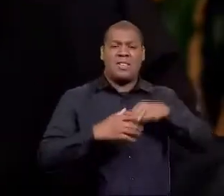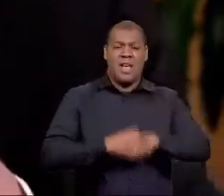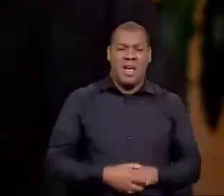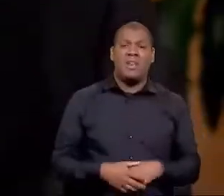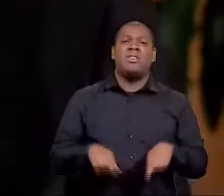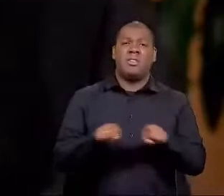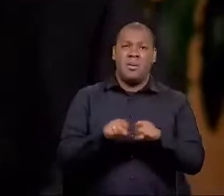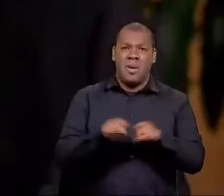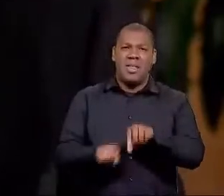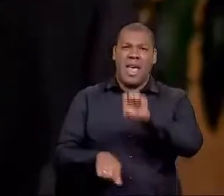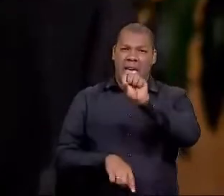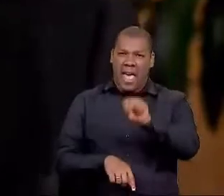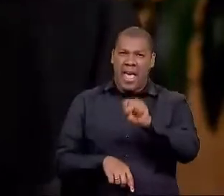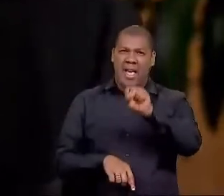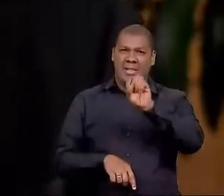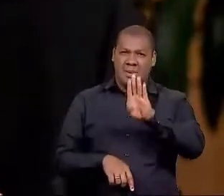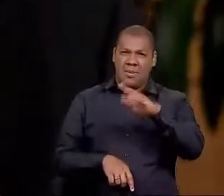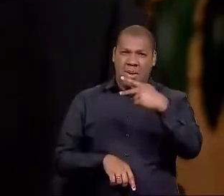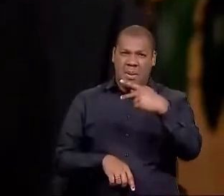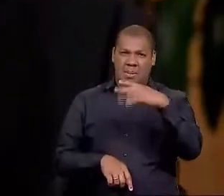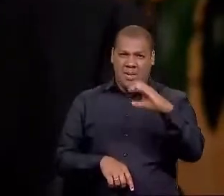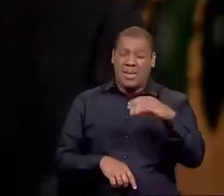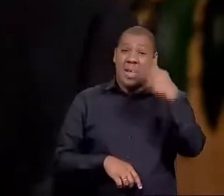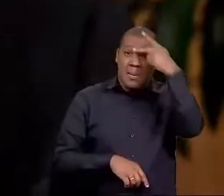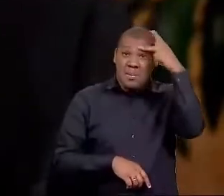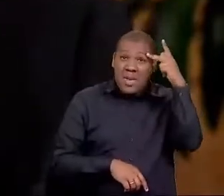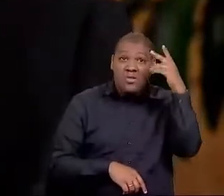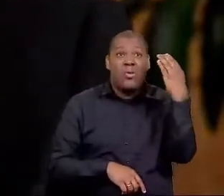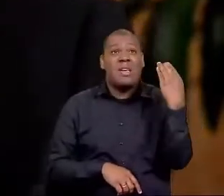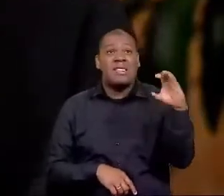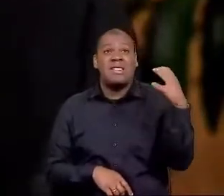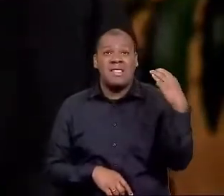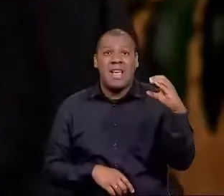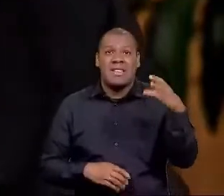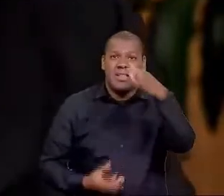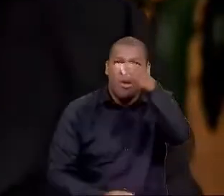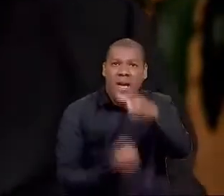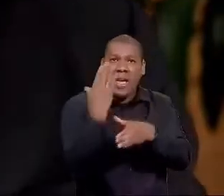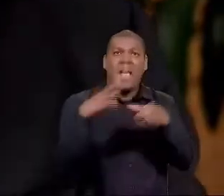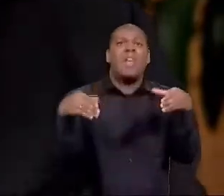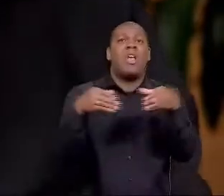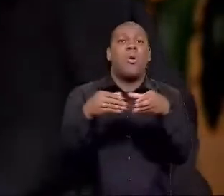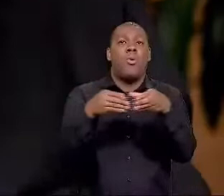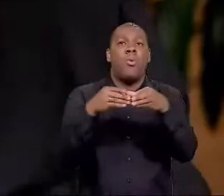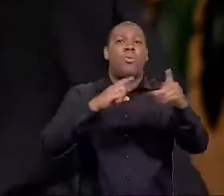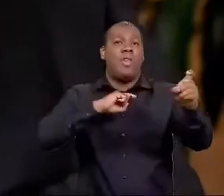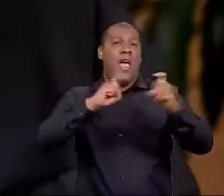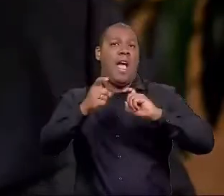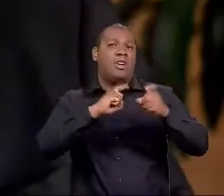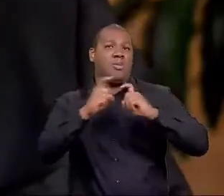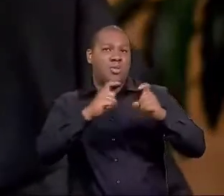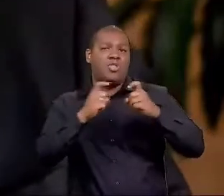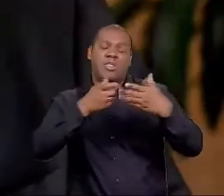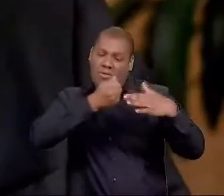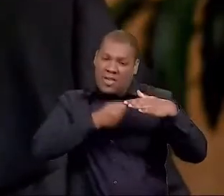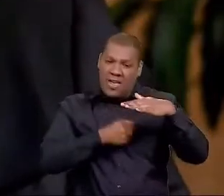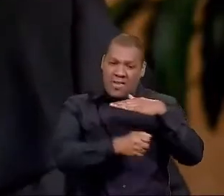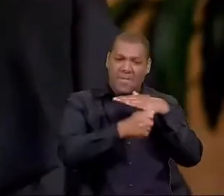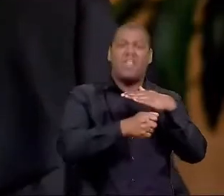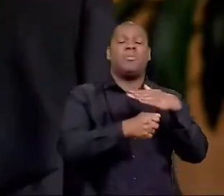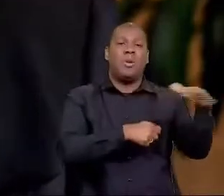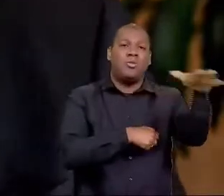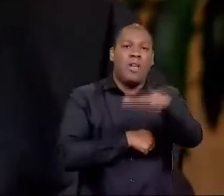cientistas criassem um grupo para administrar esse dinheiro. Isso. E foi aplicado cada centavo desse